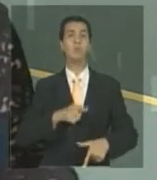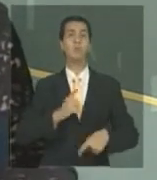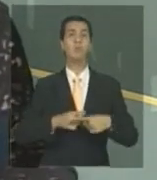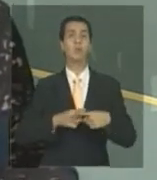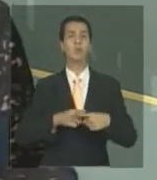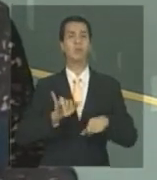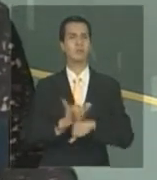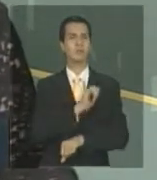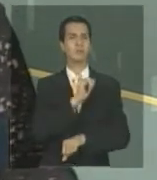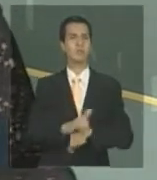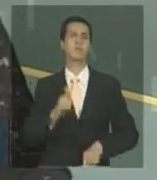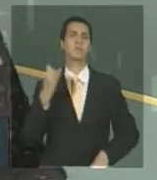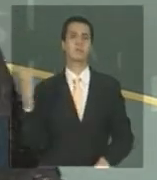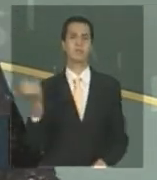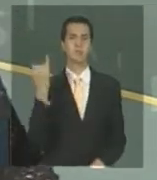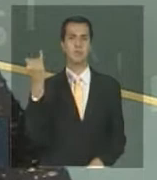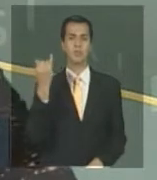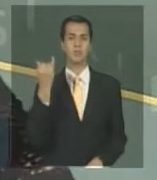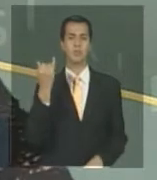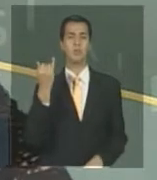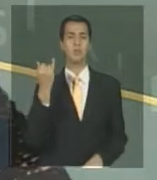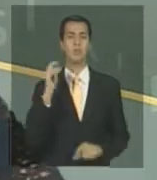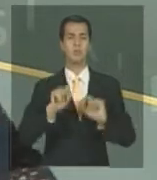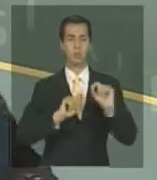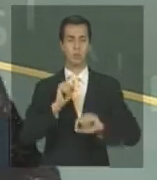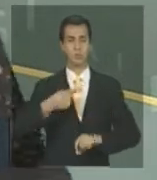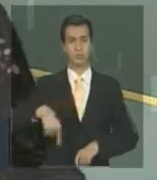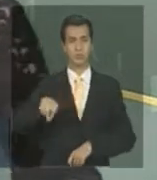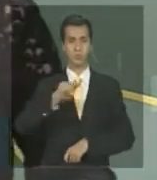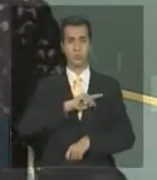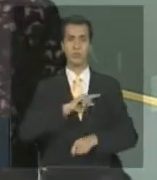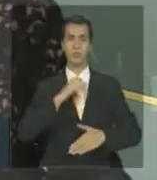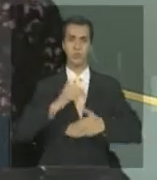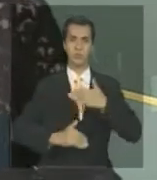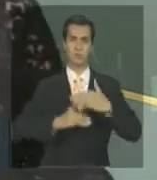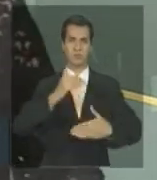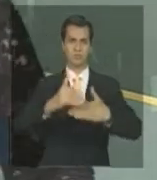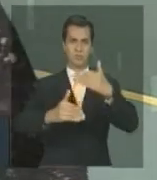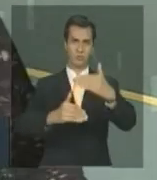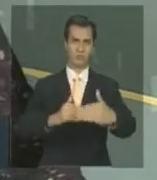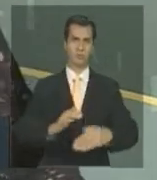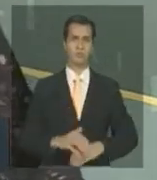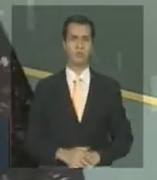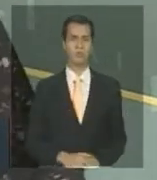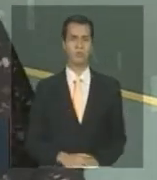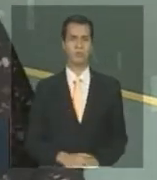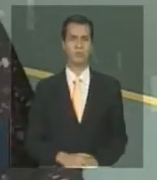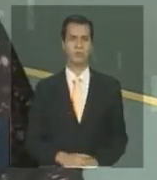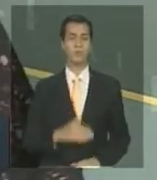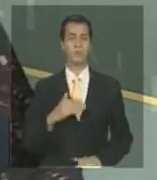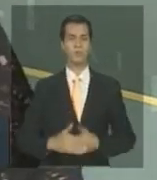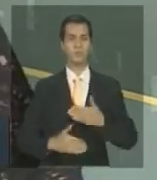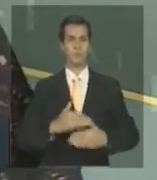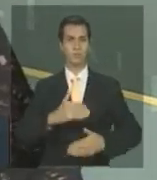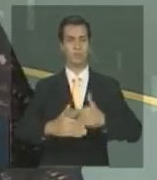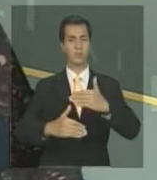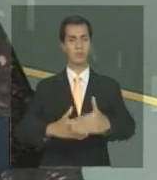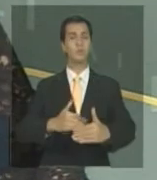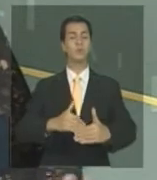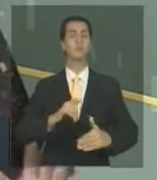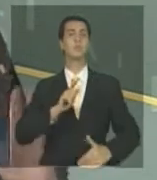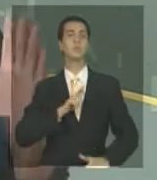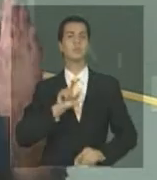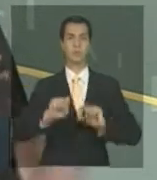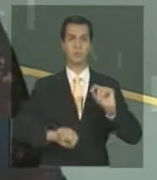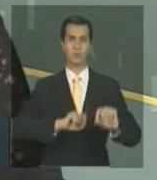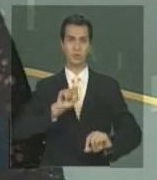estratégicos, baseados no nosso modelo de desenvolvimento. Modelo de desenvolvimento que tem